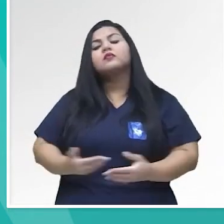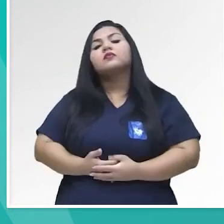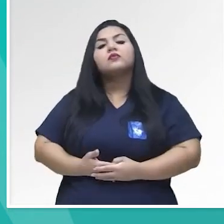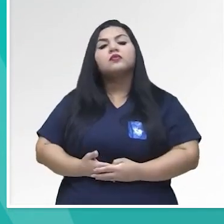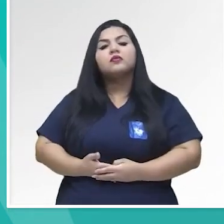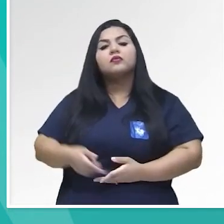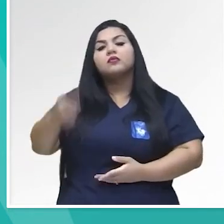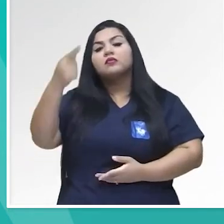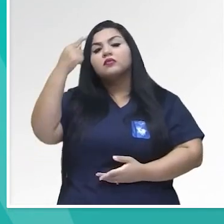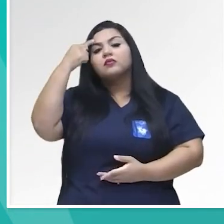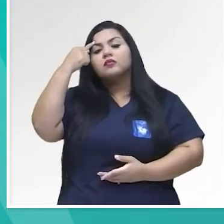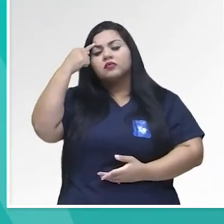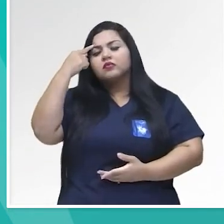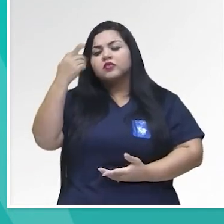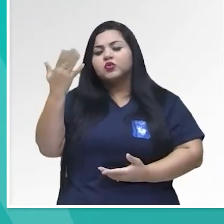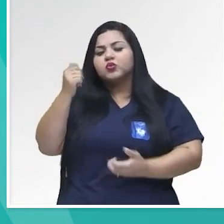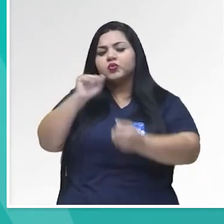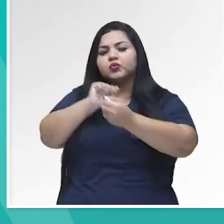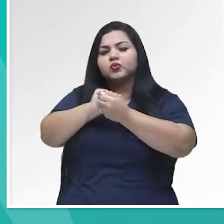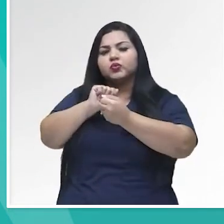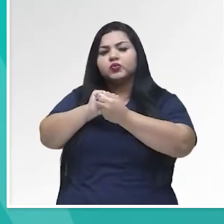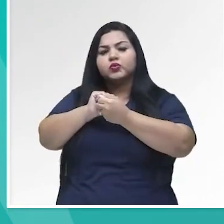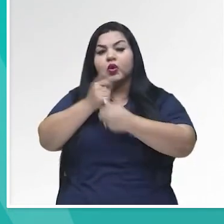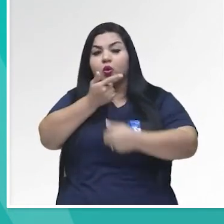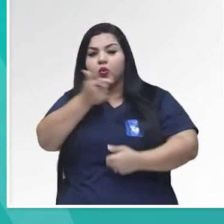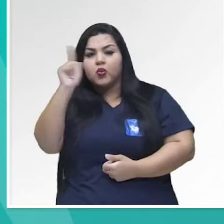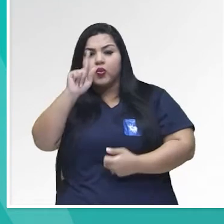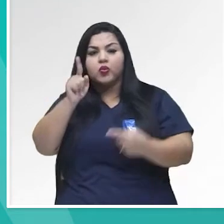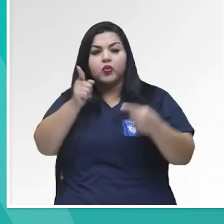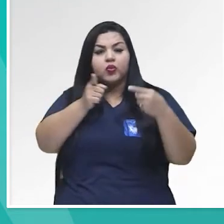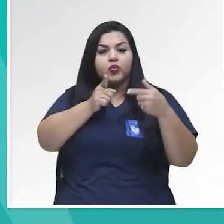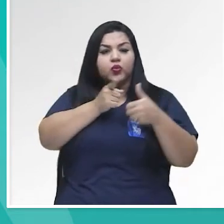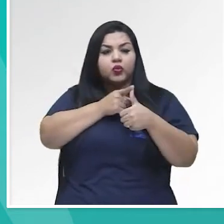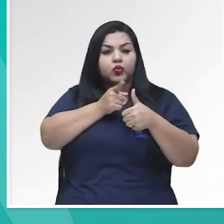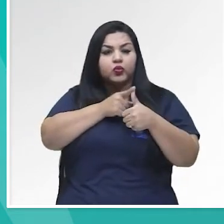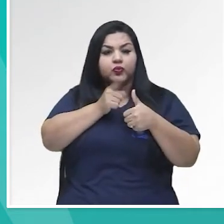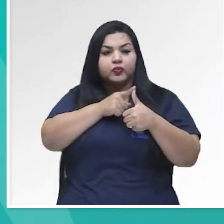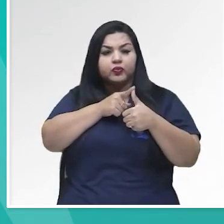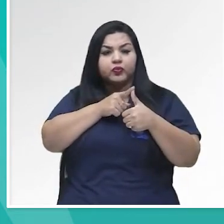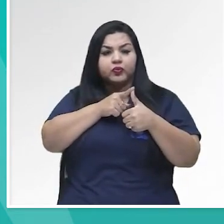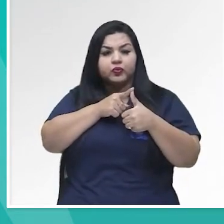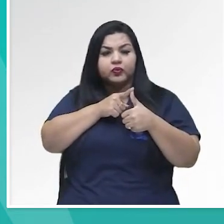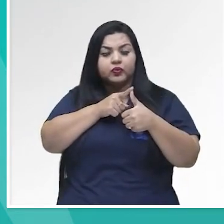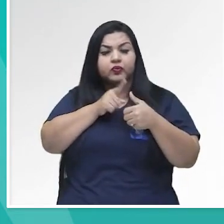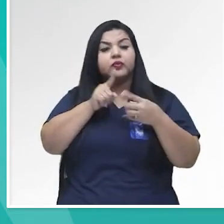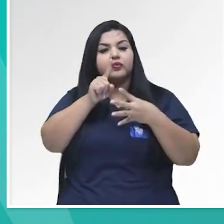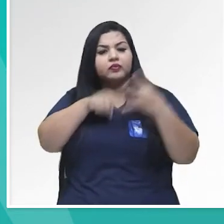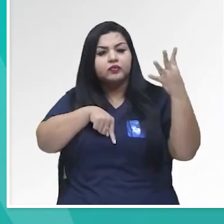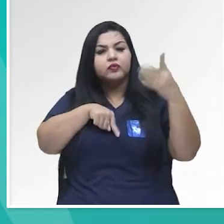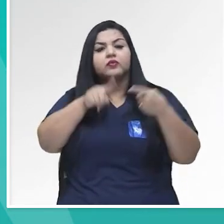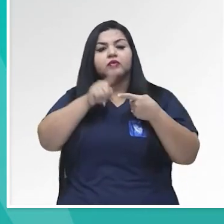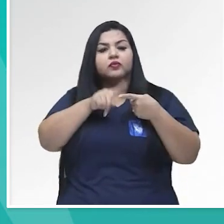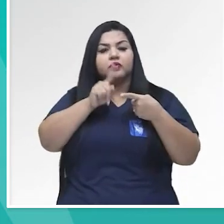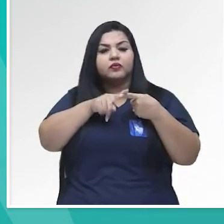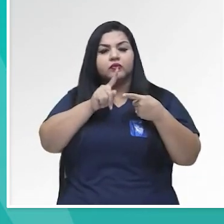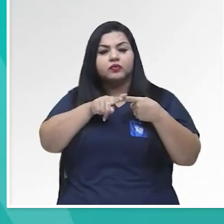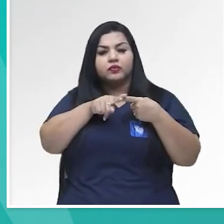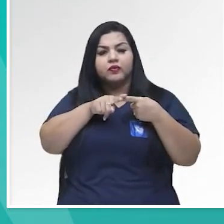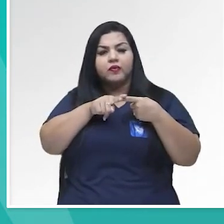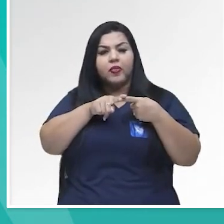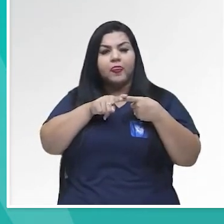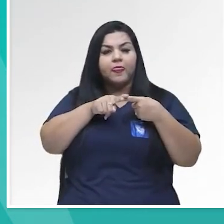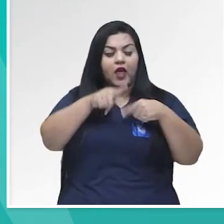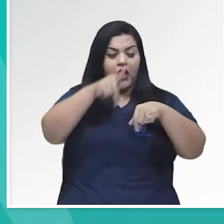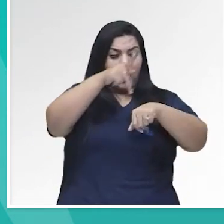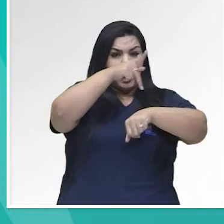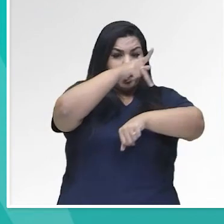pensar aqui comigo. Houve quebra de paradigmas, por exemplo, entre a pré-história e a história antiga da Grécia, né?